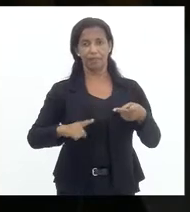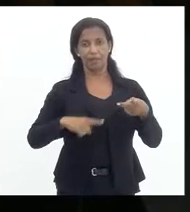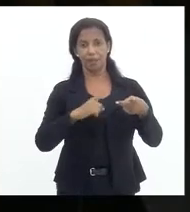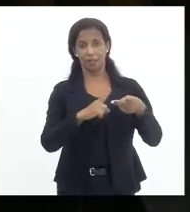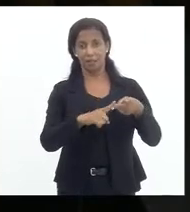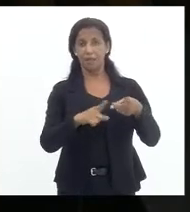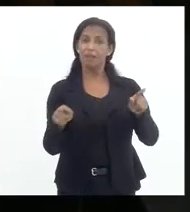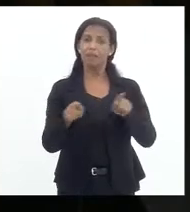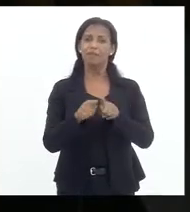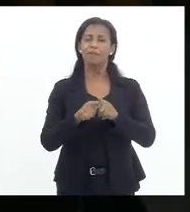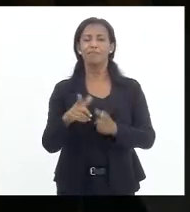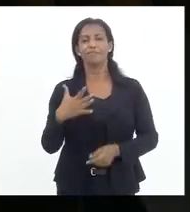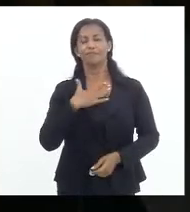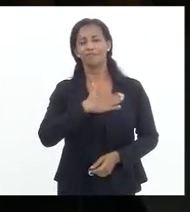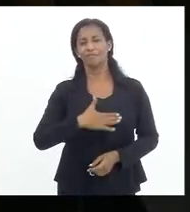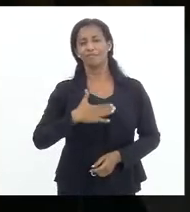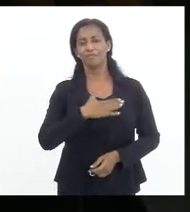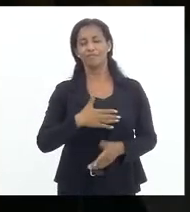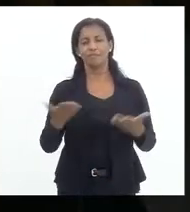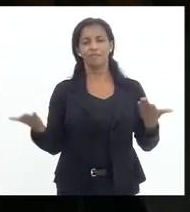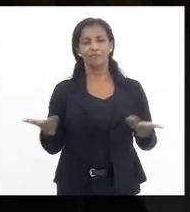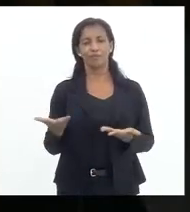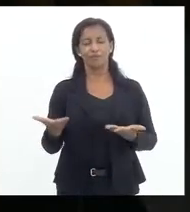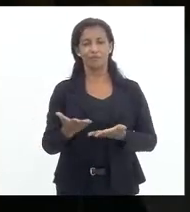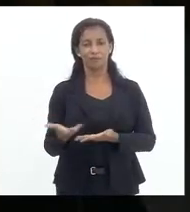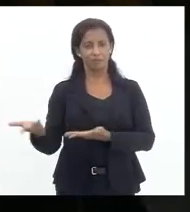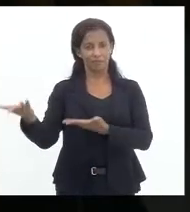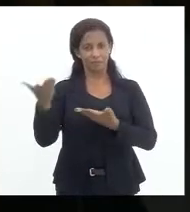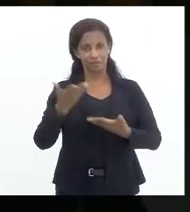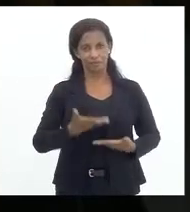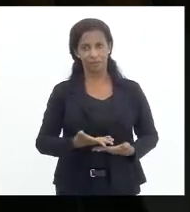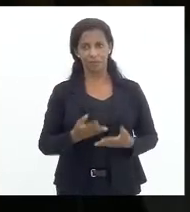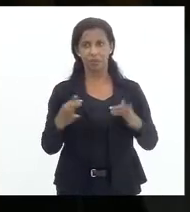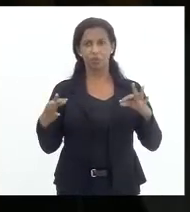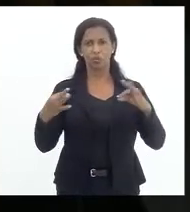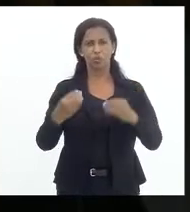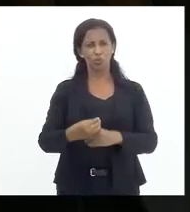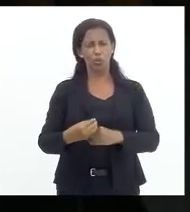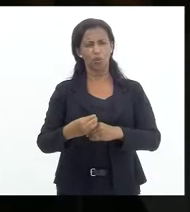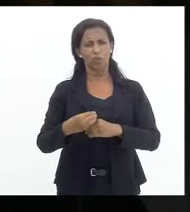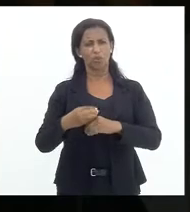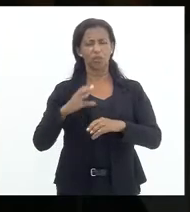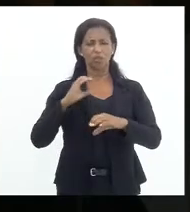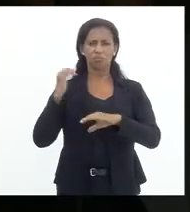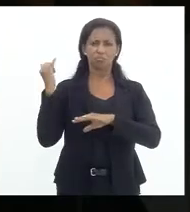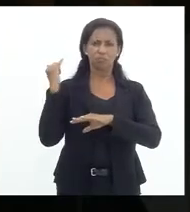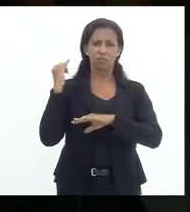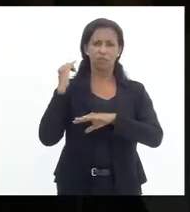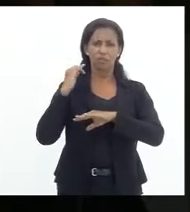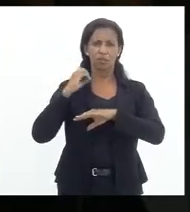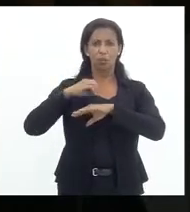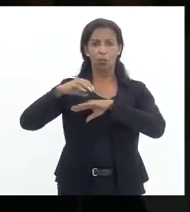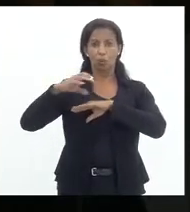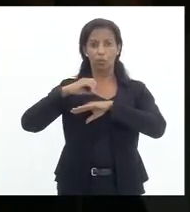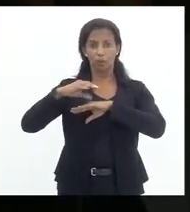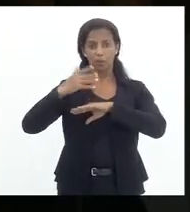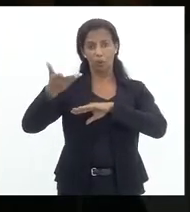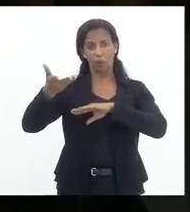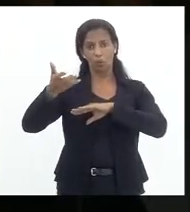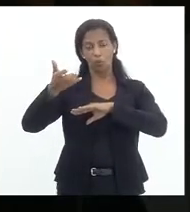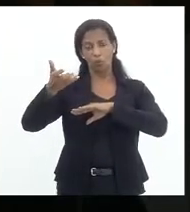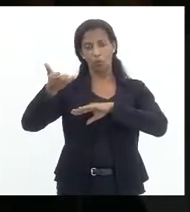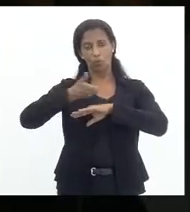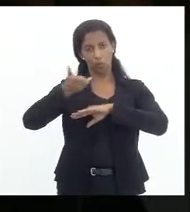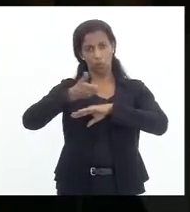tive o prazer de receber em todas as suas comunicações do